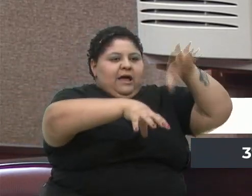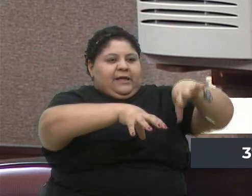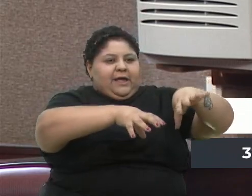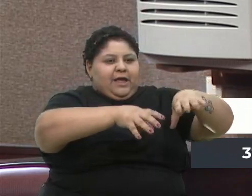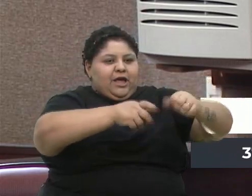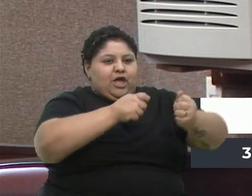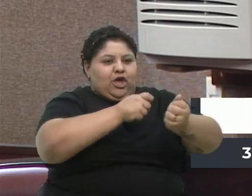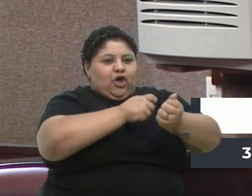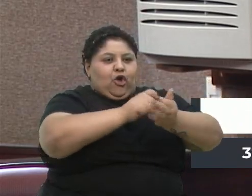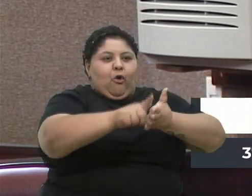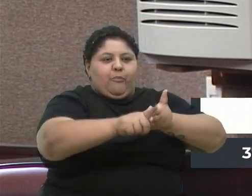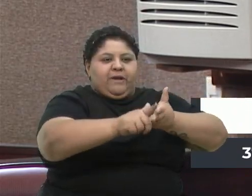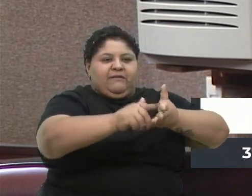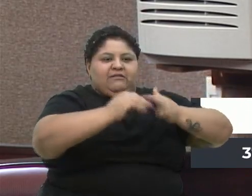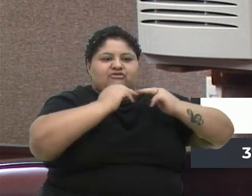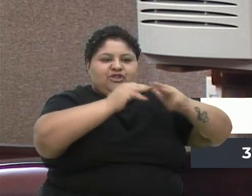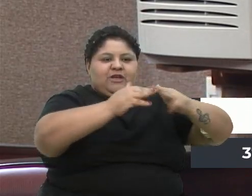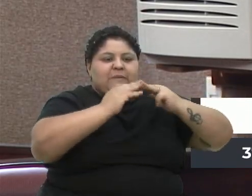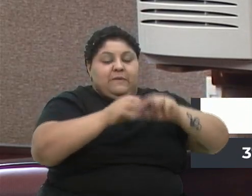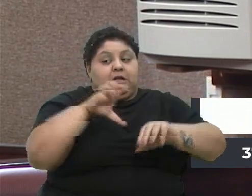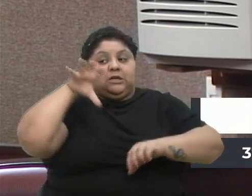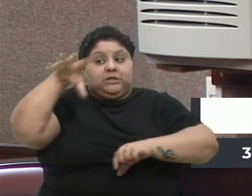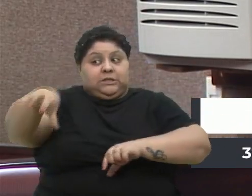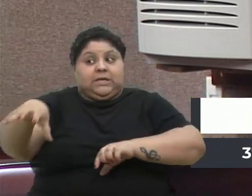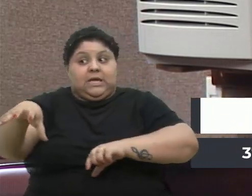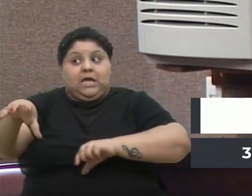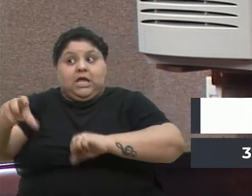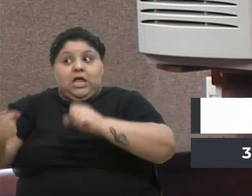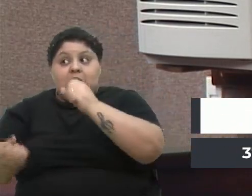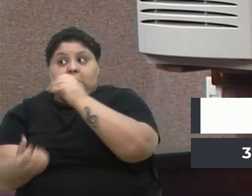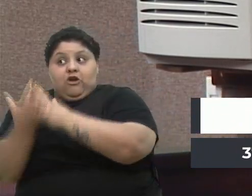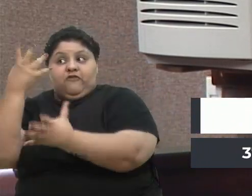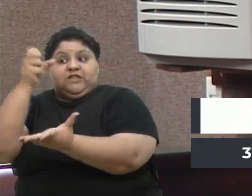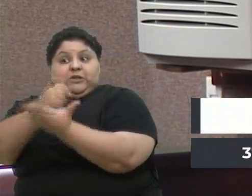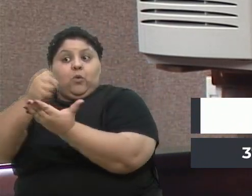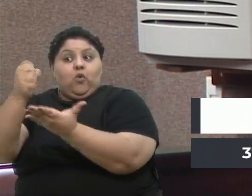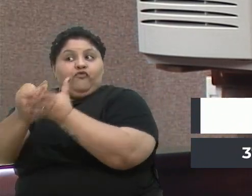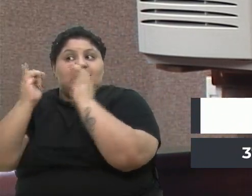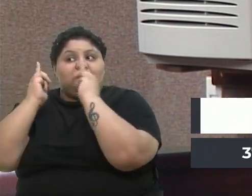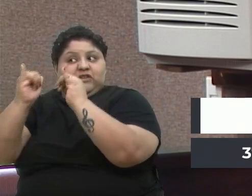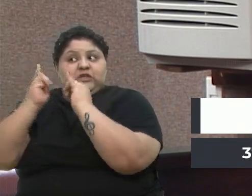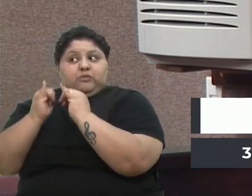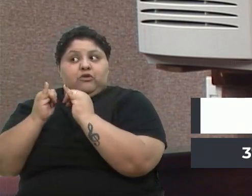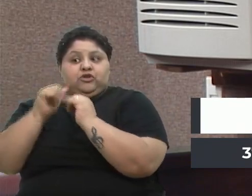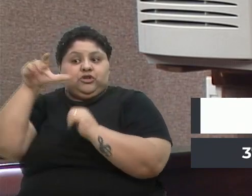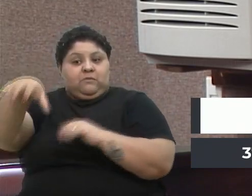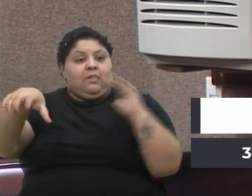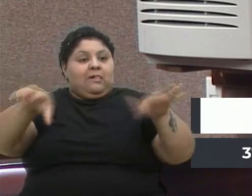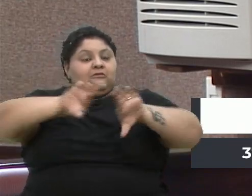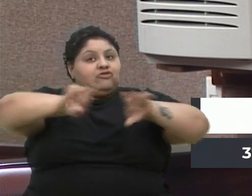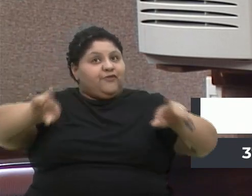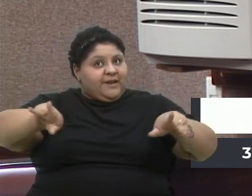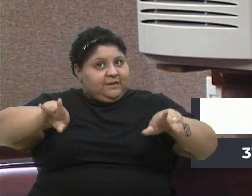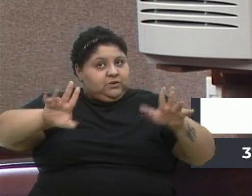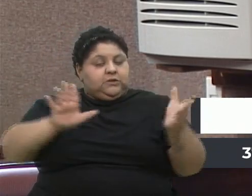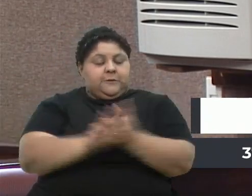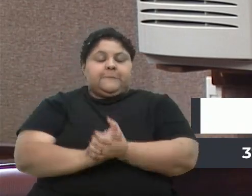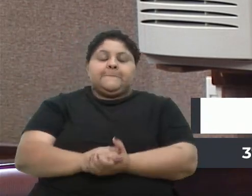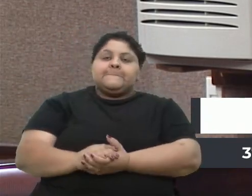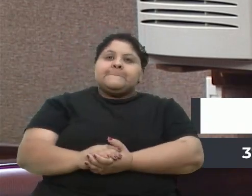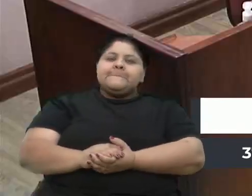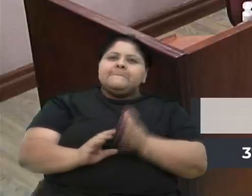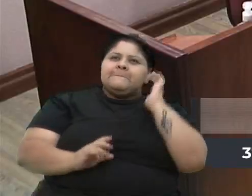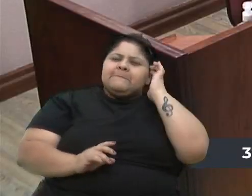contrato de transporte dos funcionários. Seu a parte, vereador. Vereador Lucas,